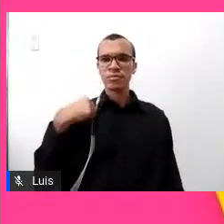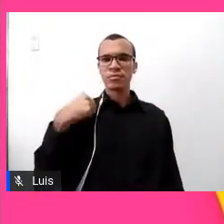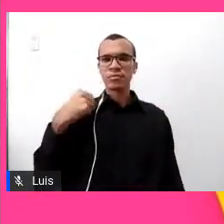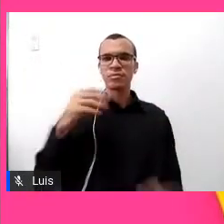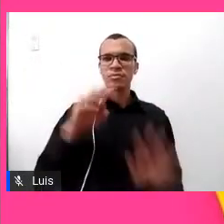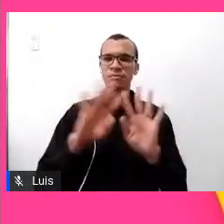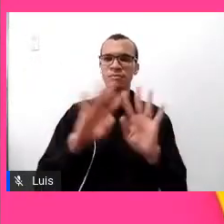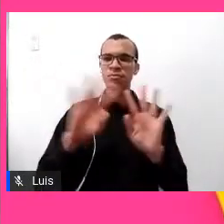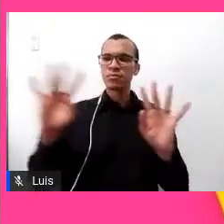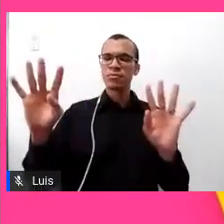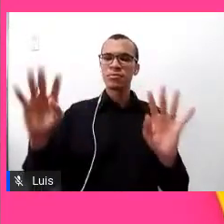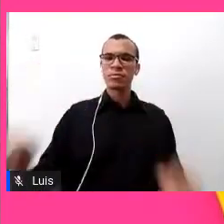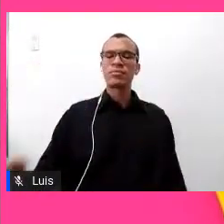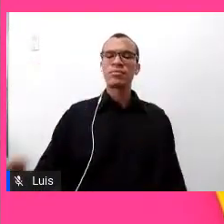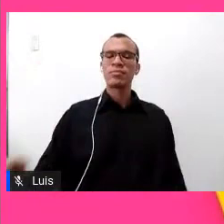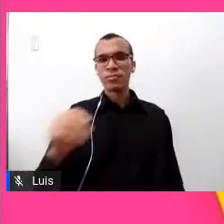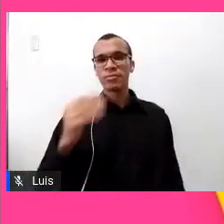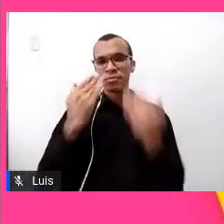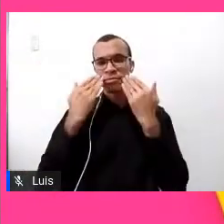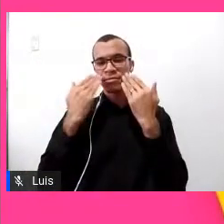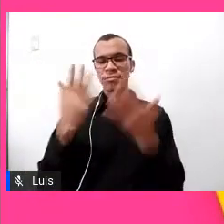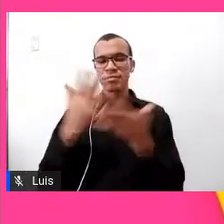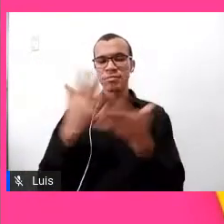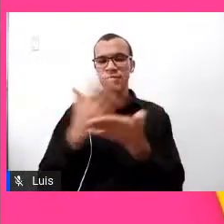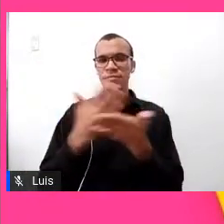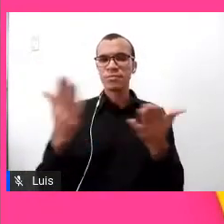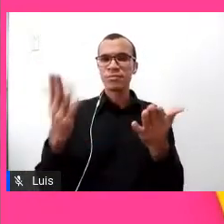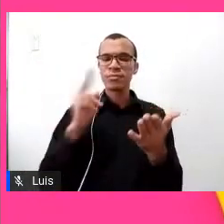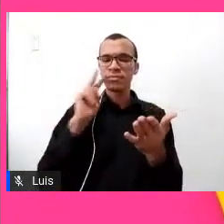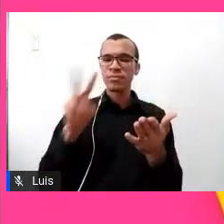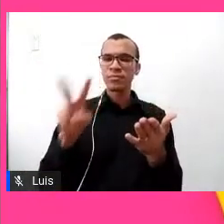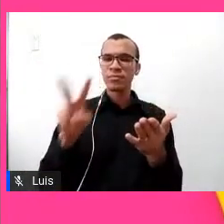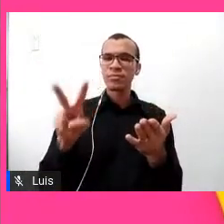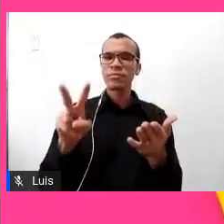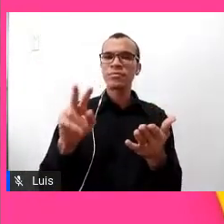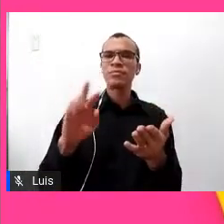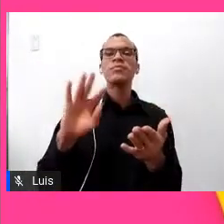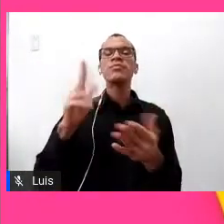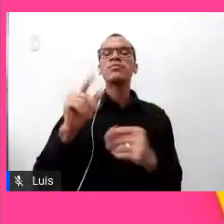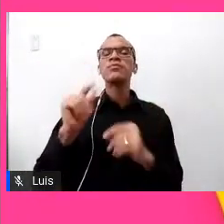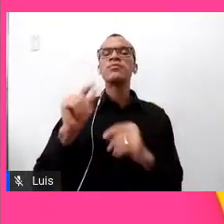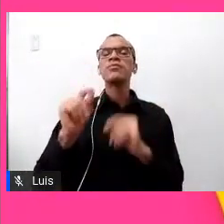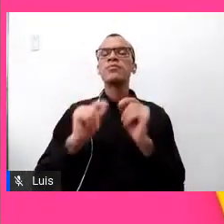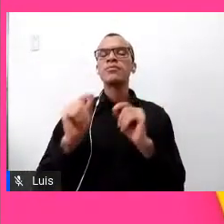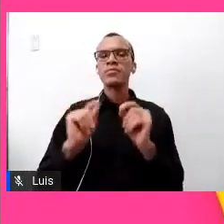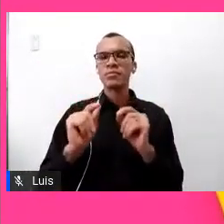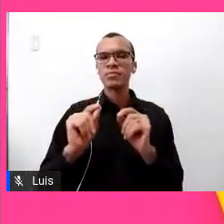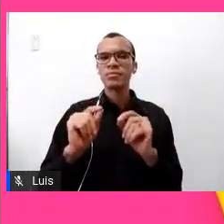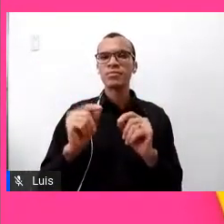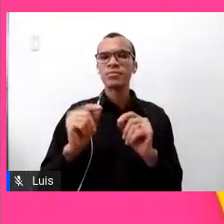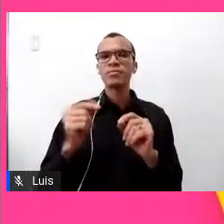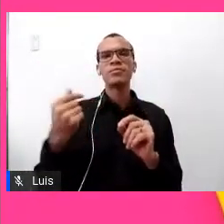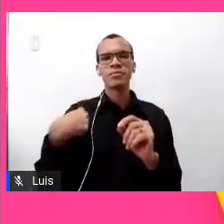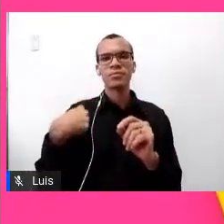vou mostrar para vocês aqui o que acontece com essa cortina. Eu vou ligar aqui o